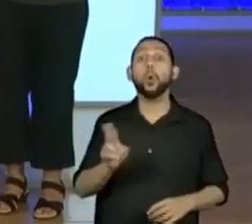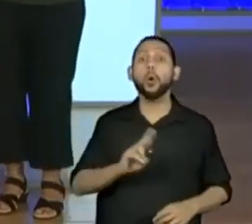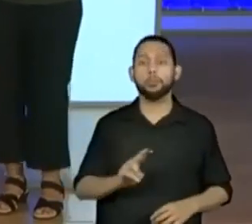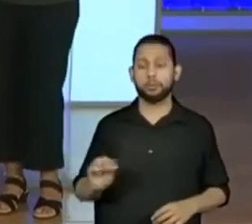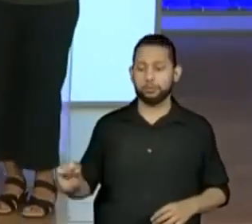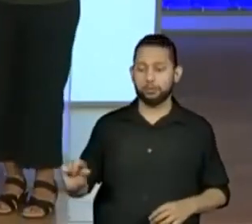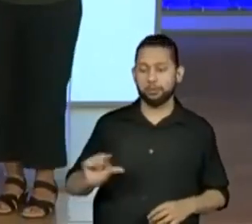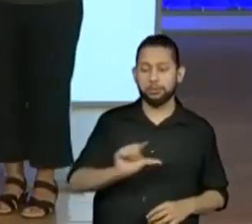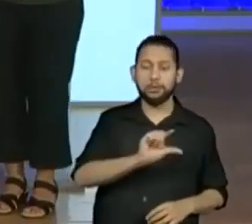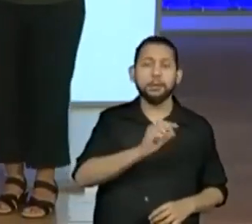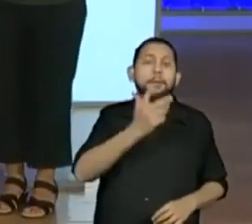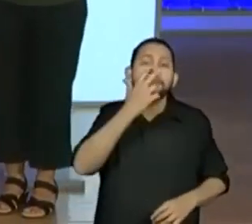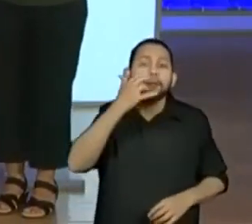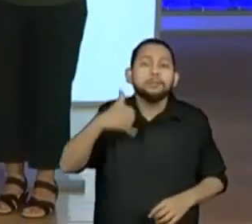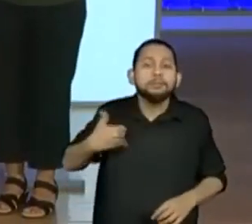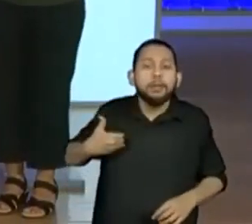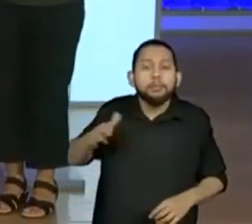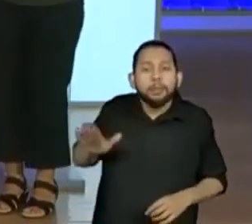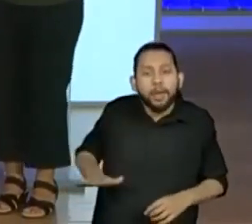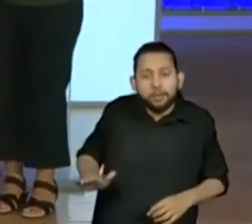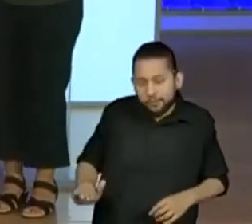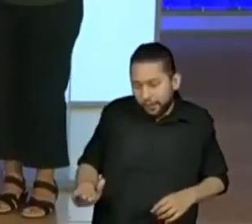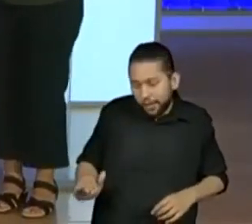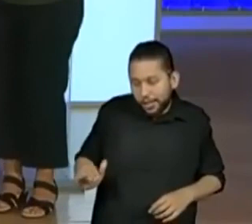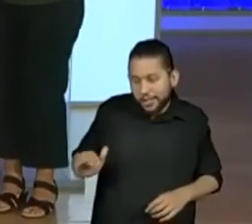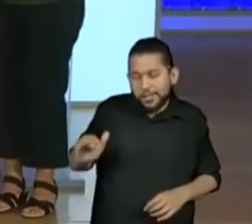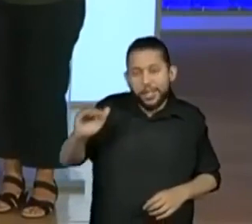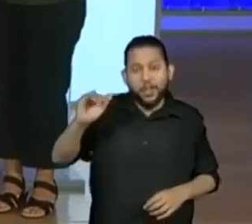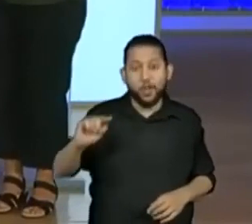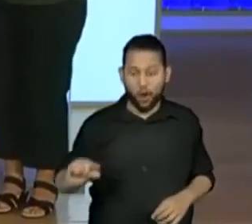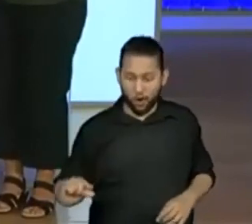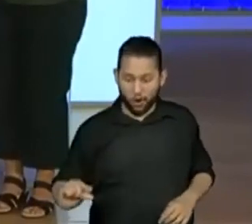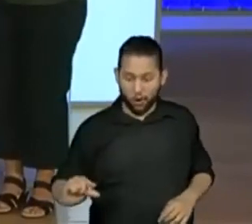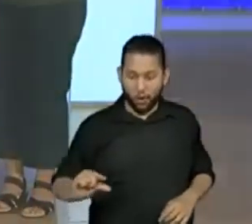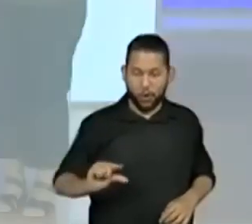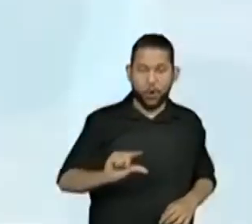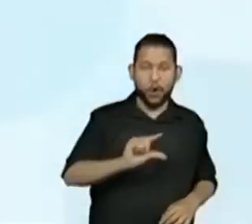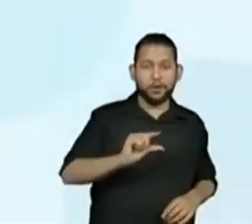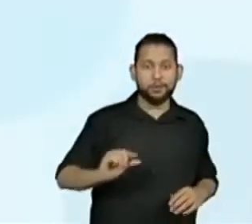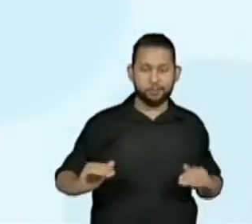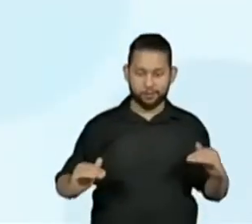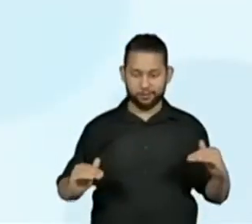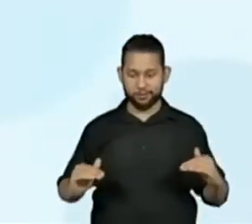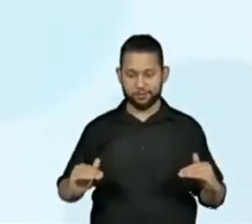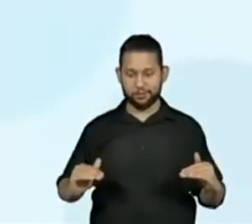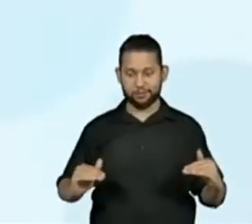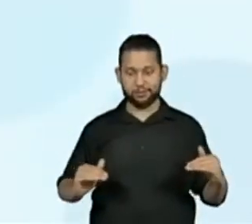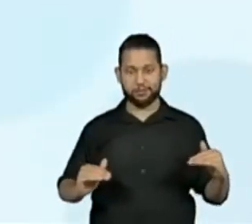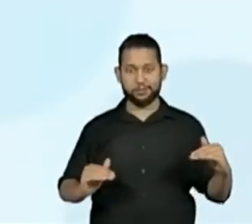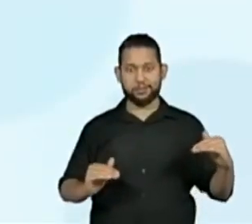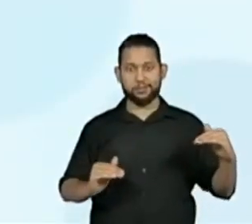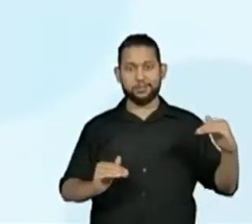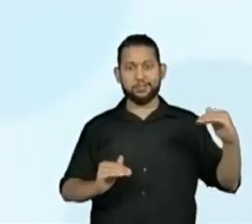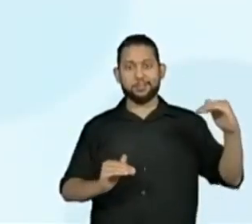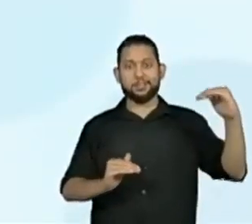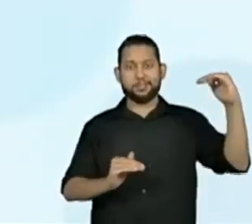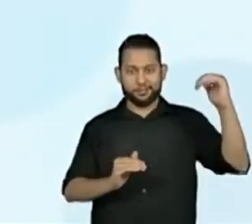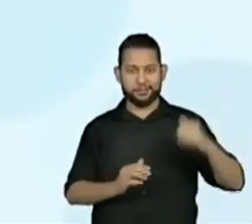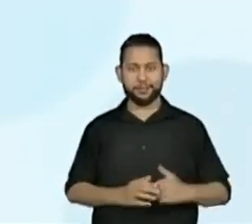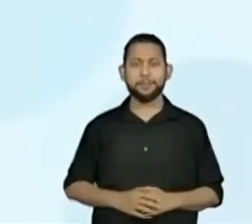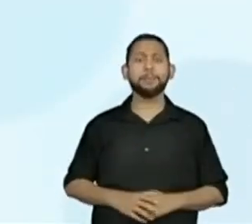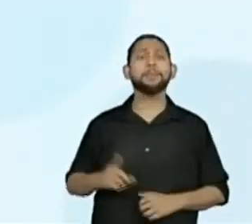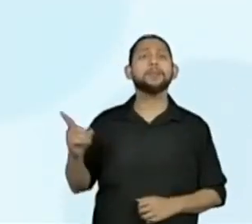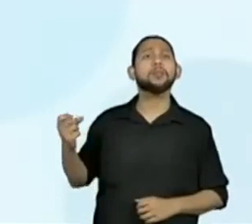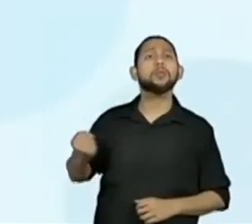nós vamos do menor até o maior. E aí, qual é o menor número que nós temos nessa tabela?